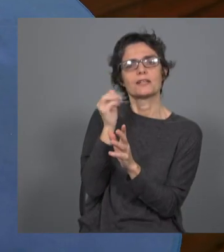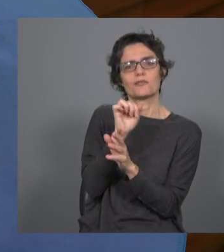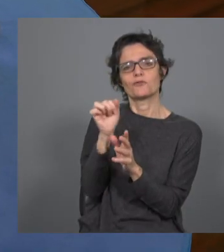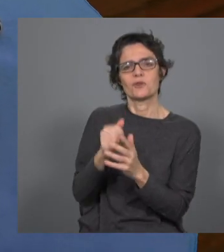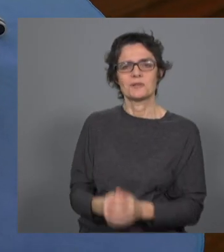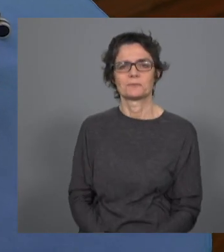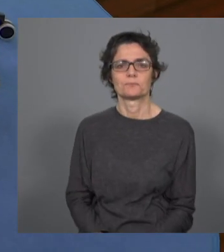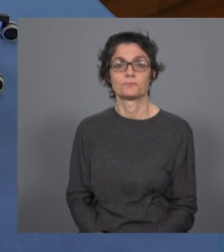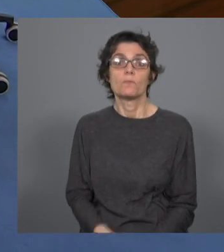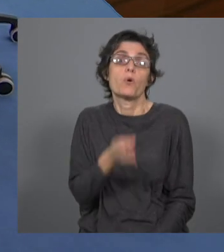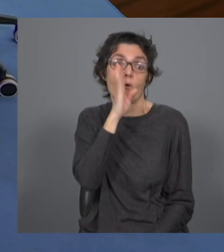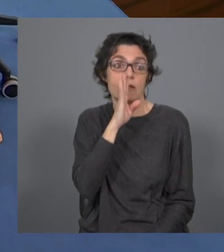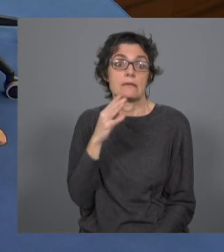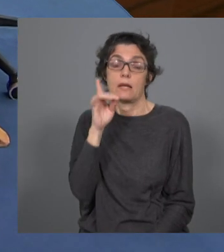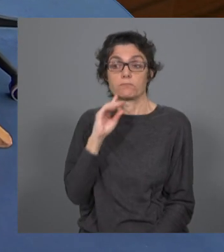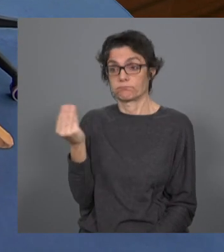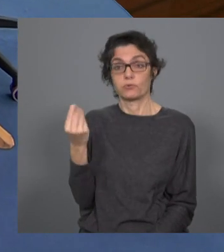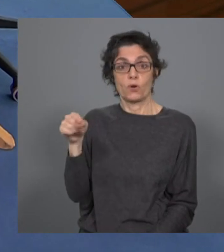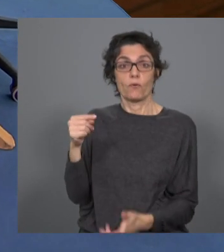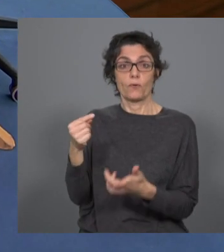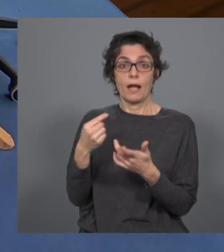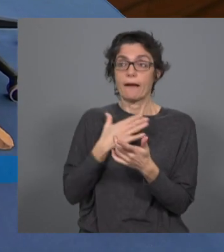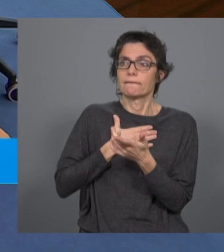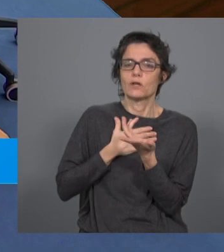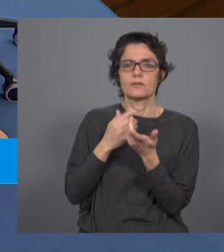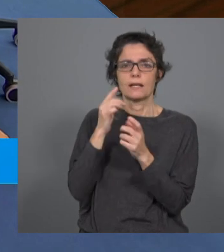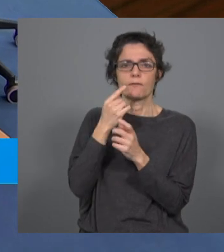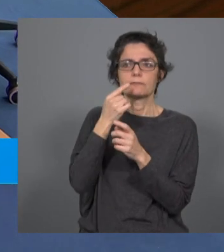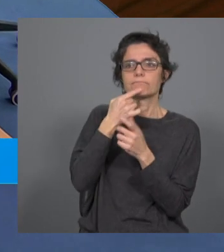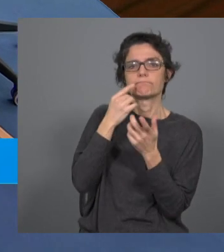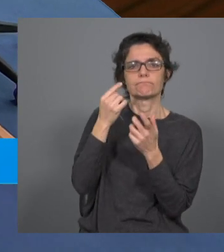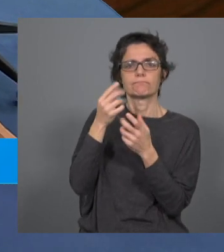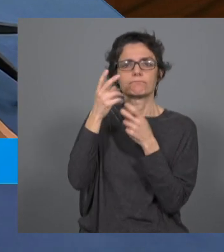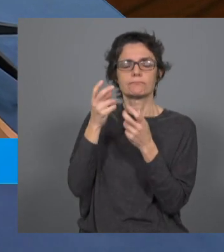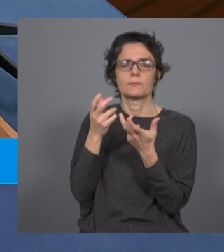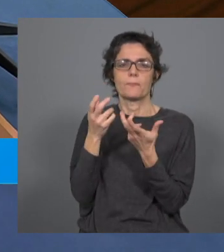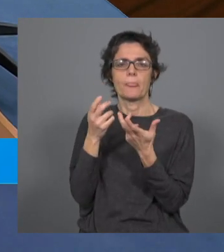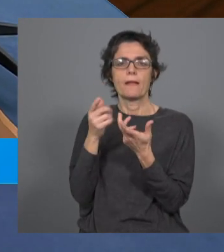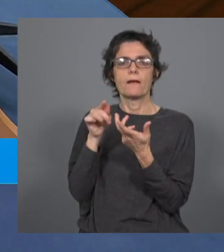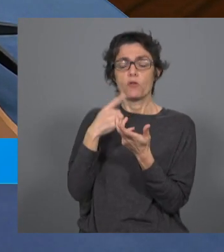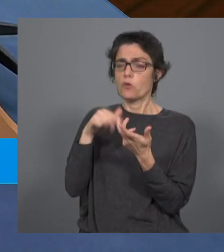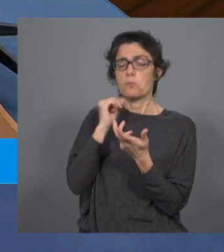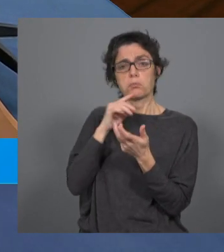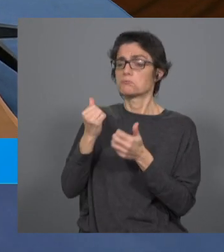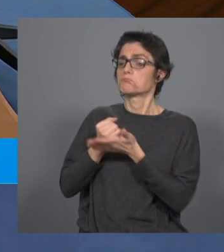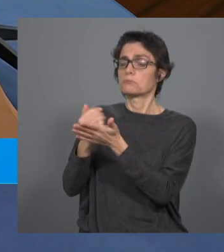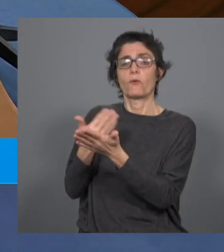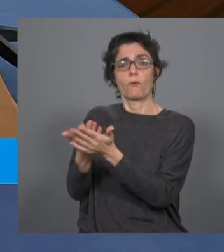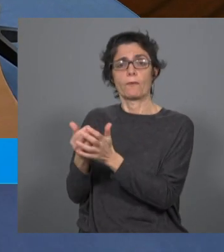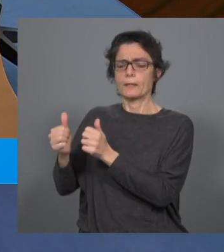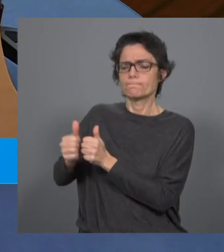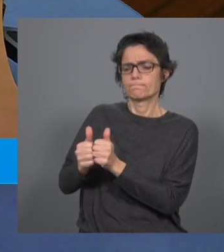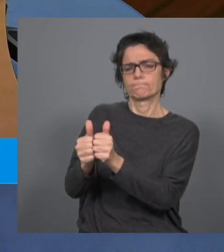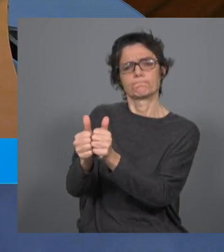podem contactar-nos e nós fazemos um caminho de discernimento com elas e de conhecimento e ver